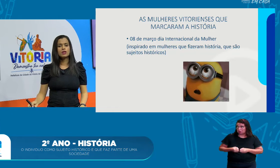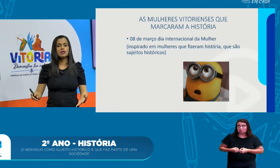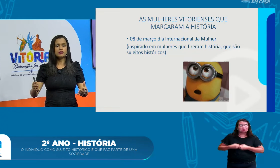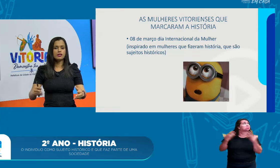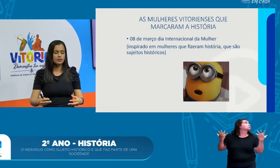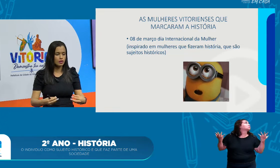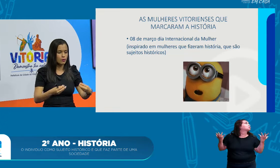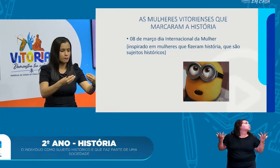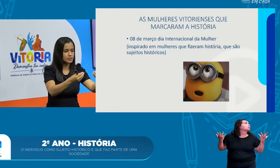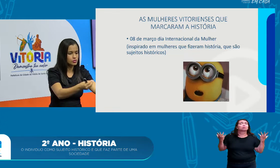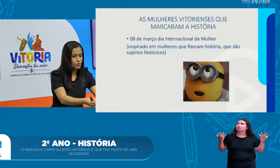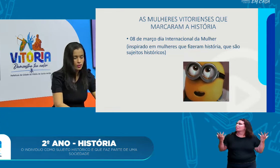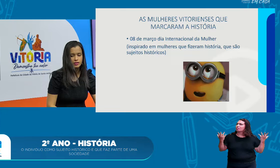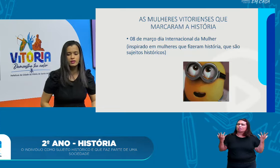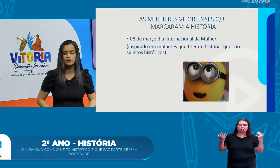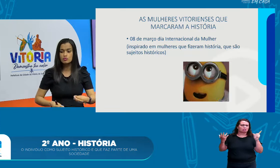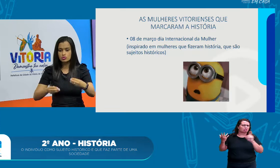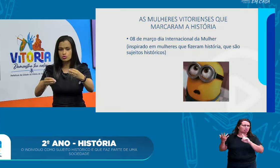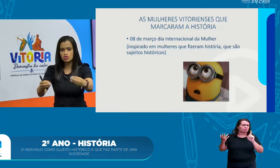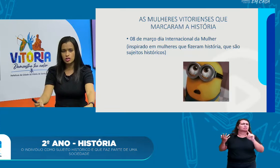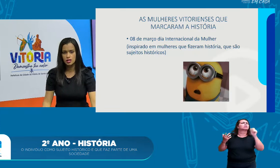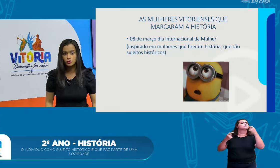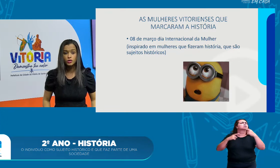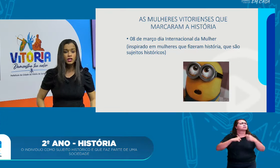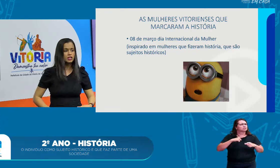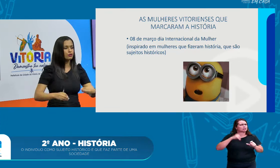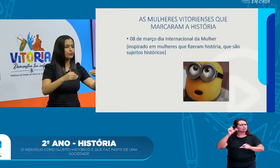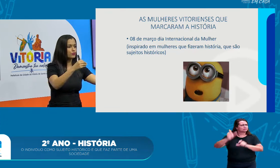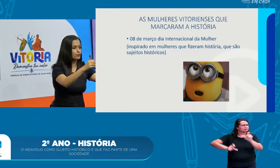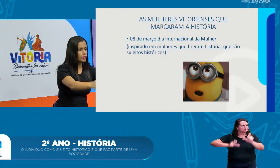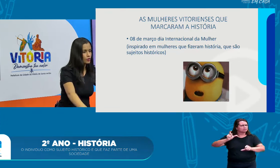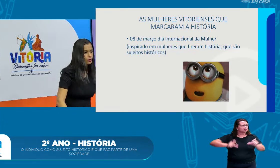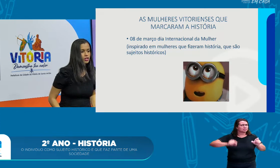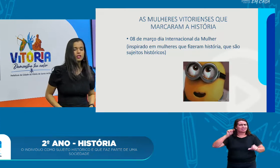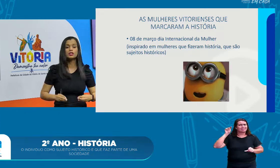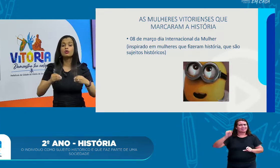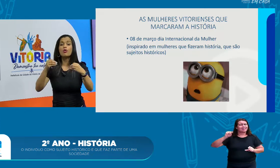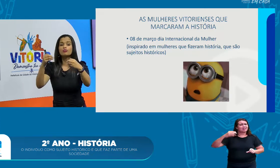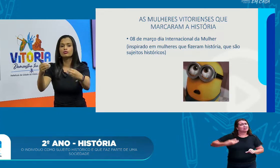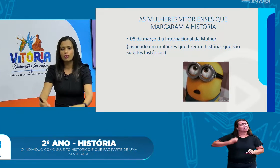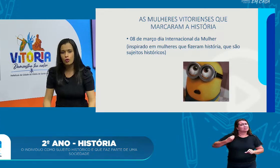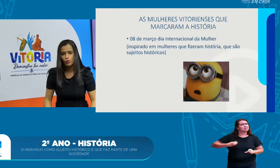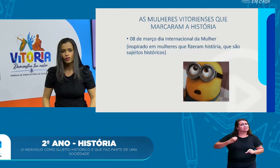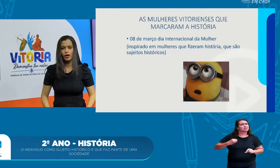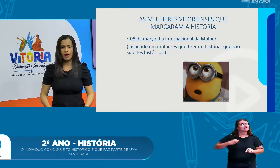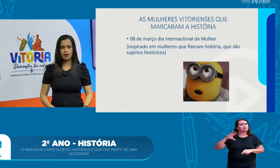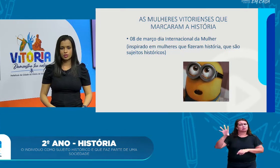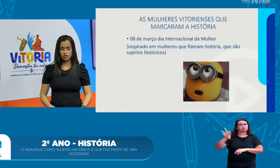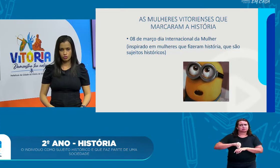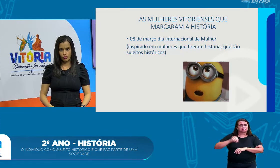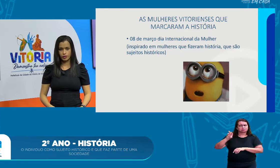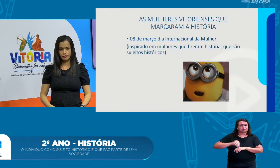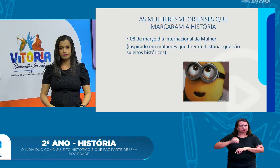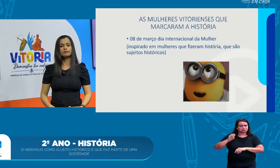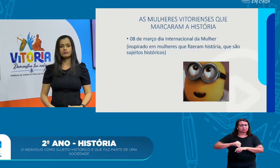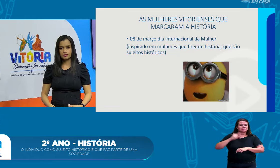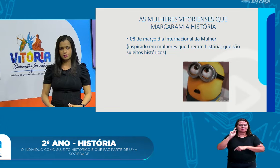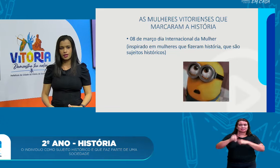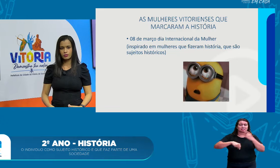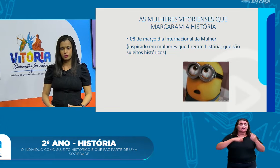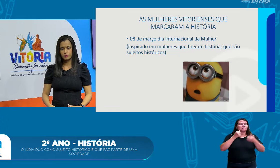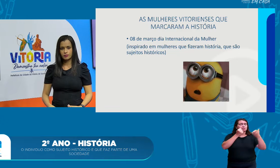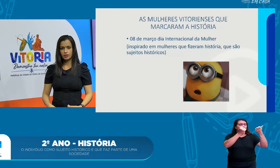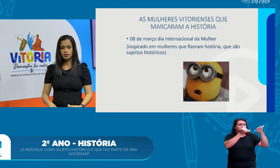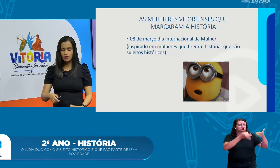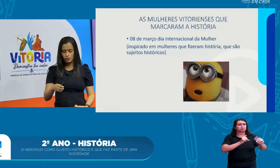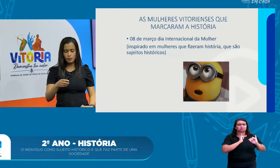só. Tem que ter uma pessoa, tem que ter um sujeito que viveu e que contou a história. Tá